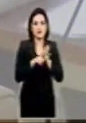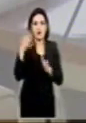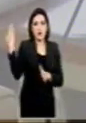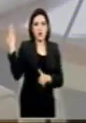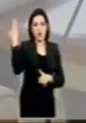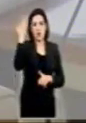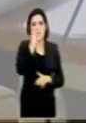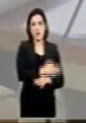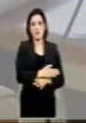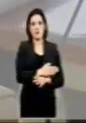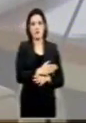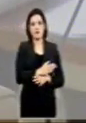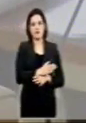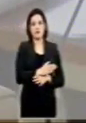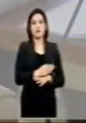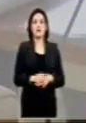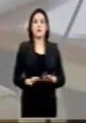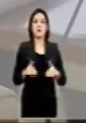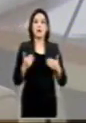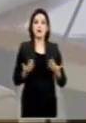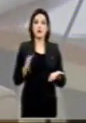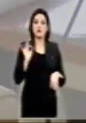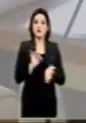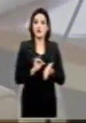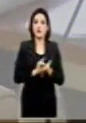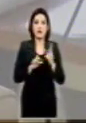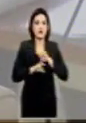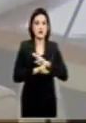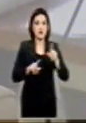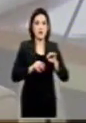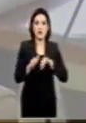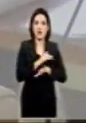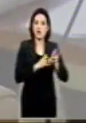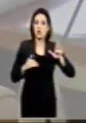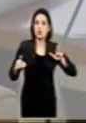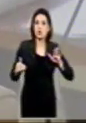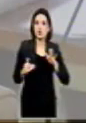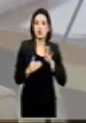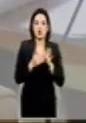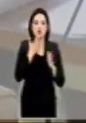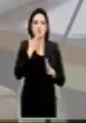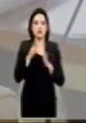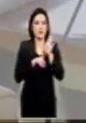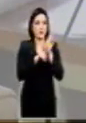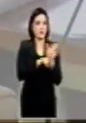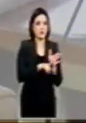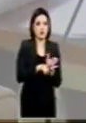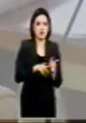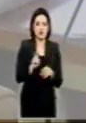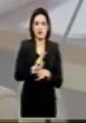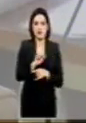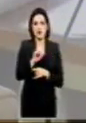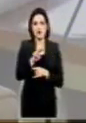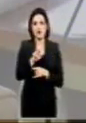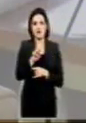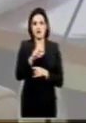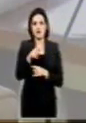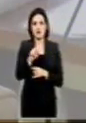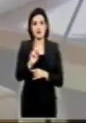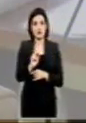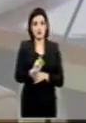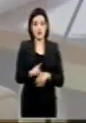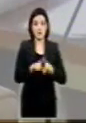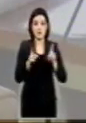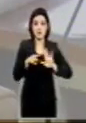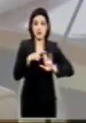realidade, contudo, não se estende a todo e qualquer ato de investigação. Ao contrário, na medida em que a regra é a